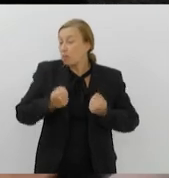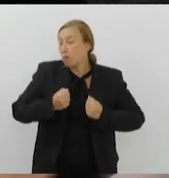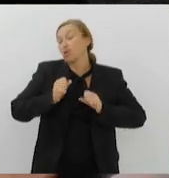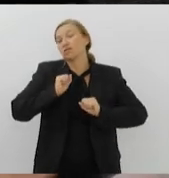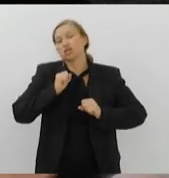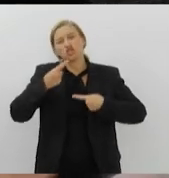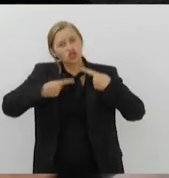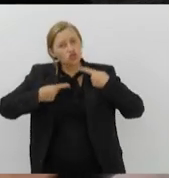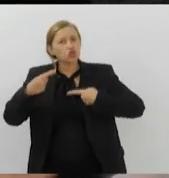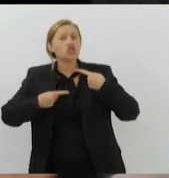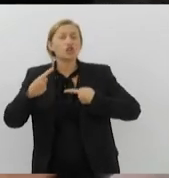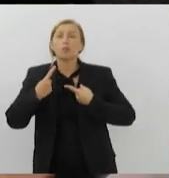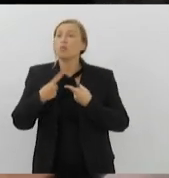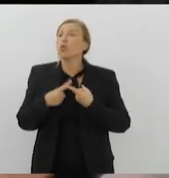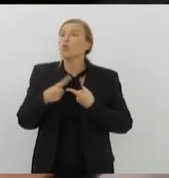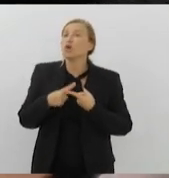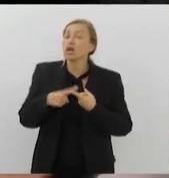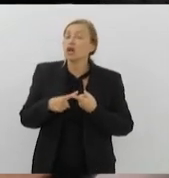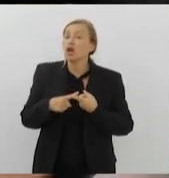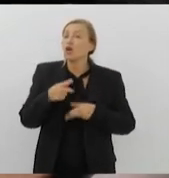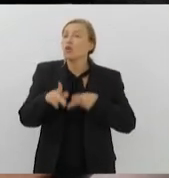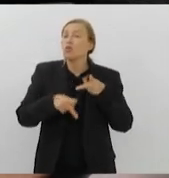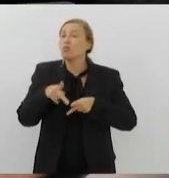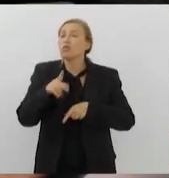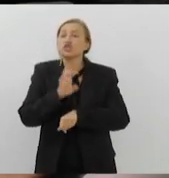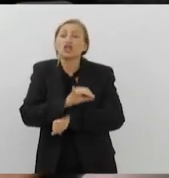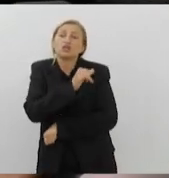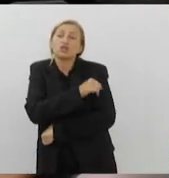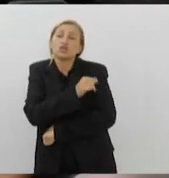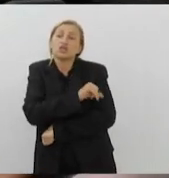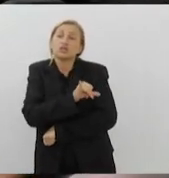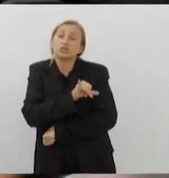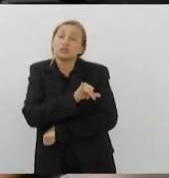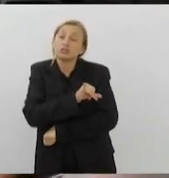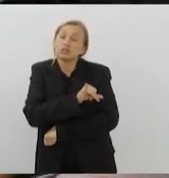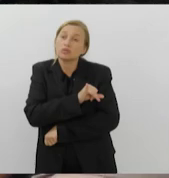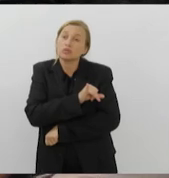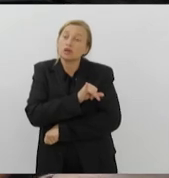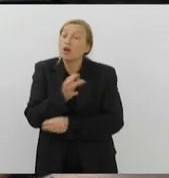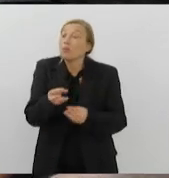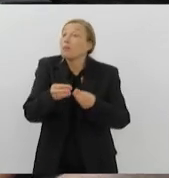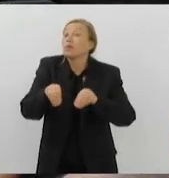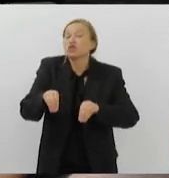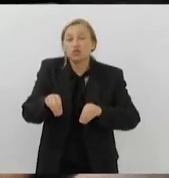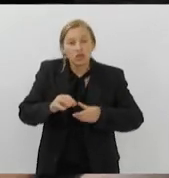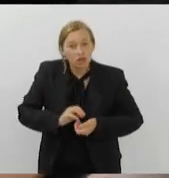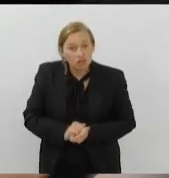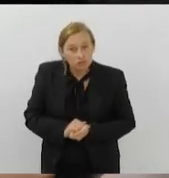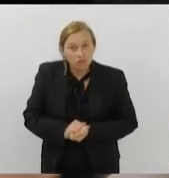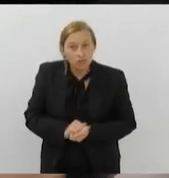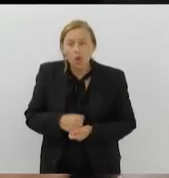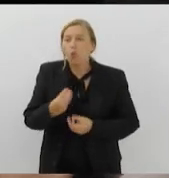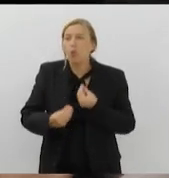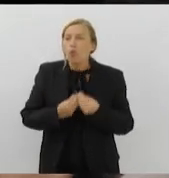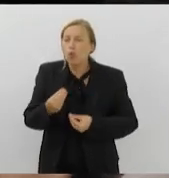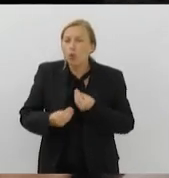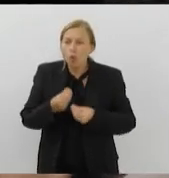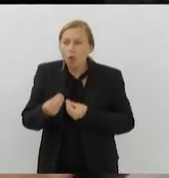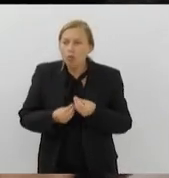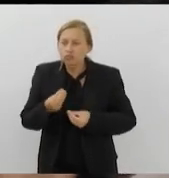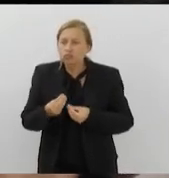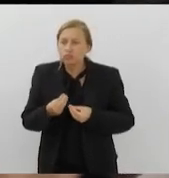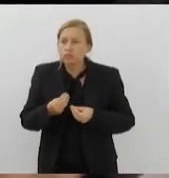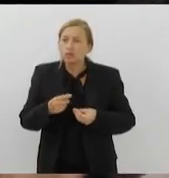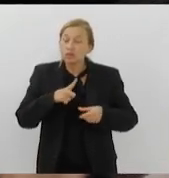discutidos, porque o povo do estado do Rio de Janeiro está sendo altamente prejudicado. Como se gera emprego numa